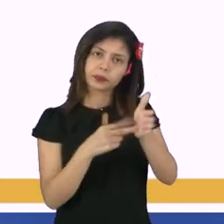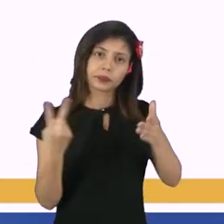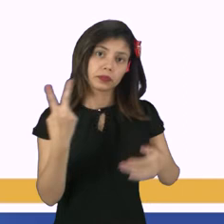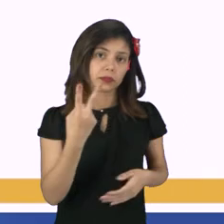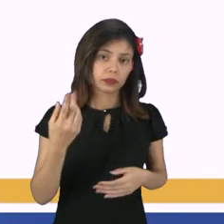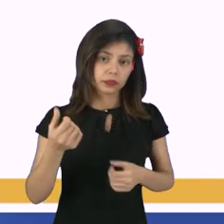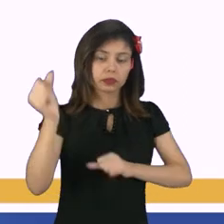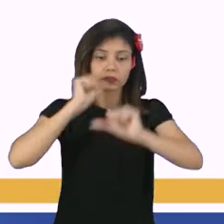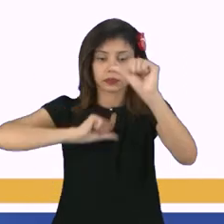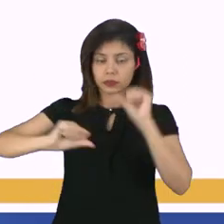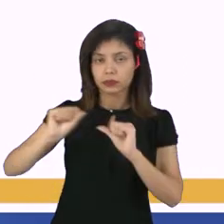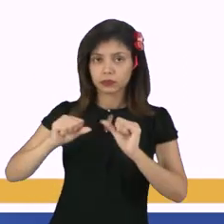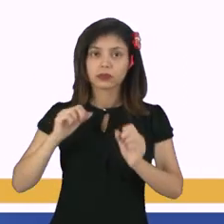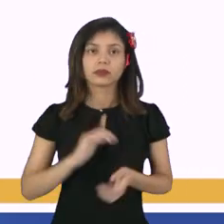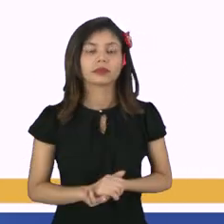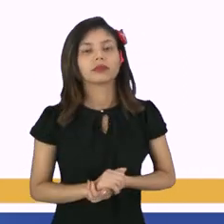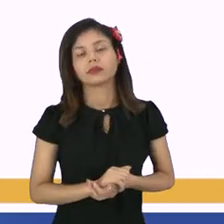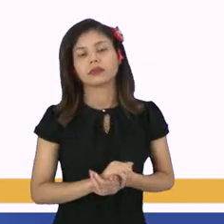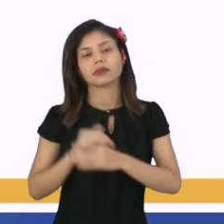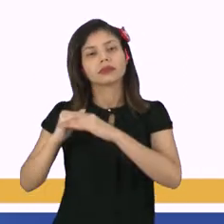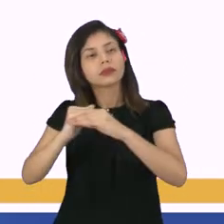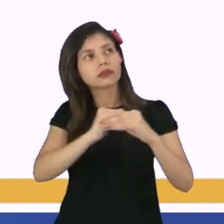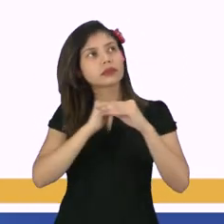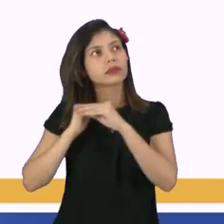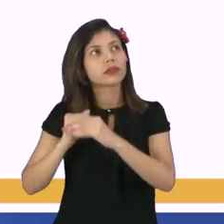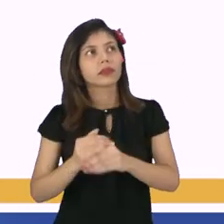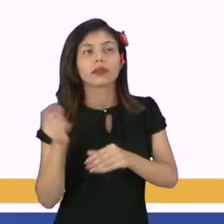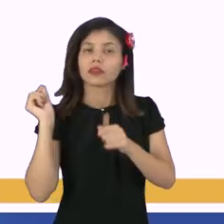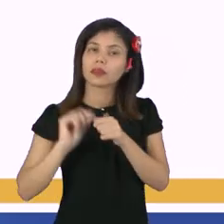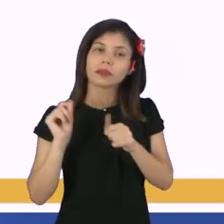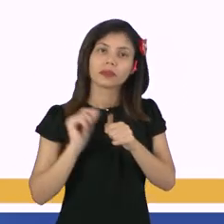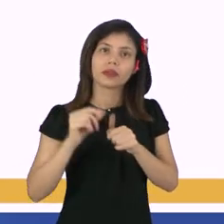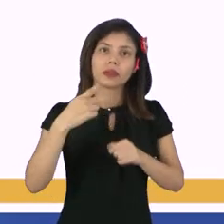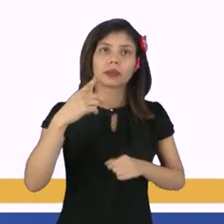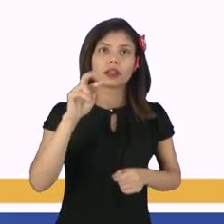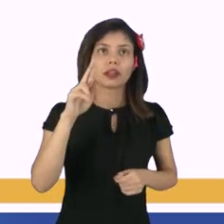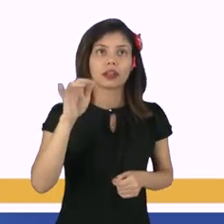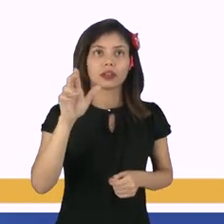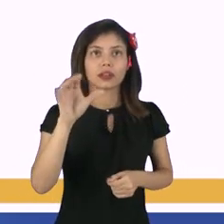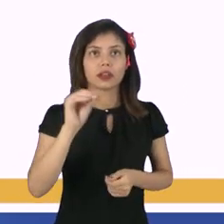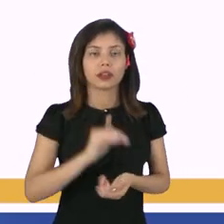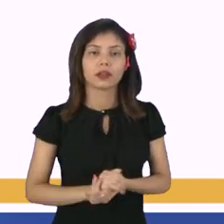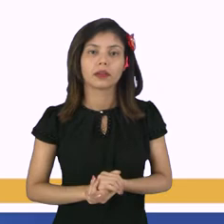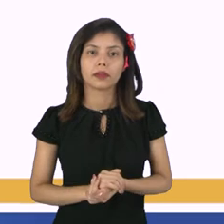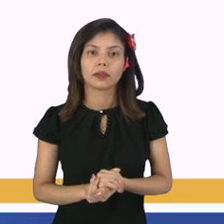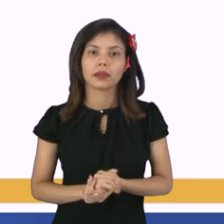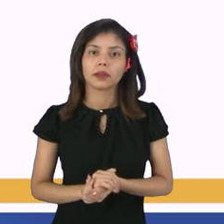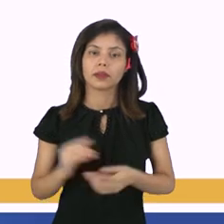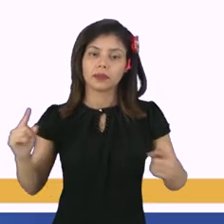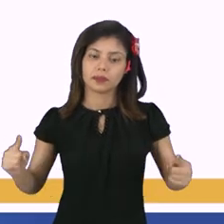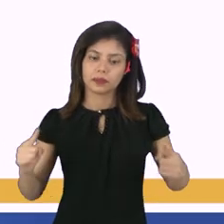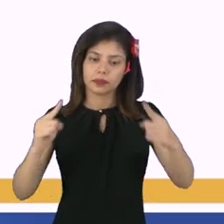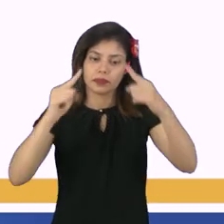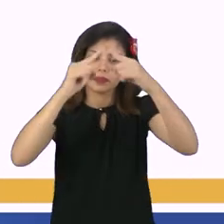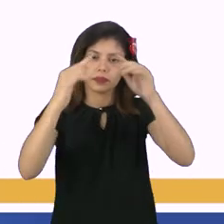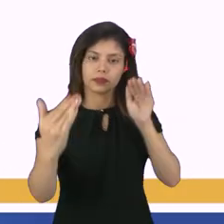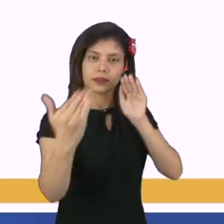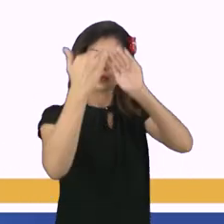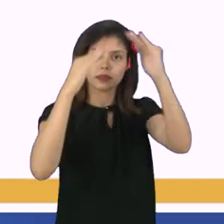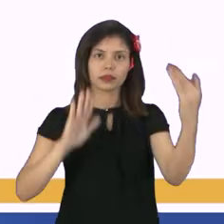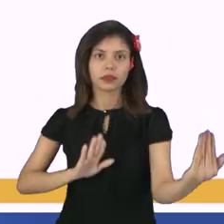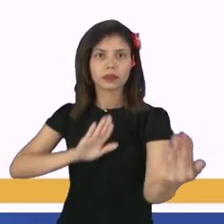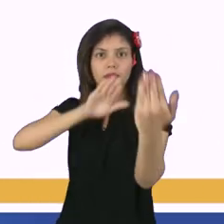bases Opostas e congruentes e faces laterais sendo para hologramas nas pirâmides nós temos uma base